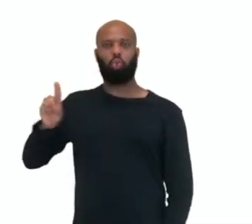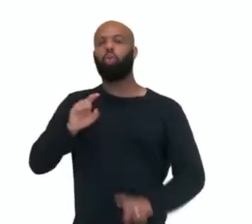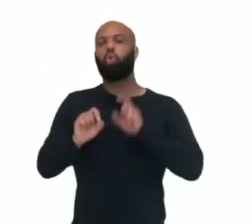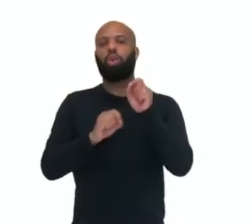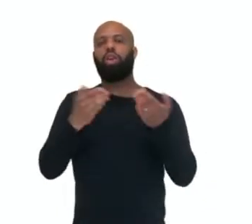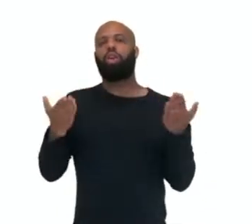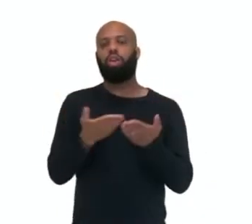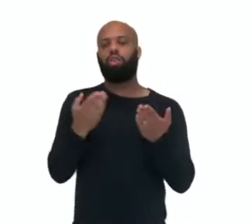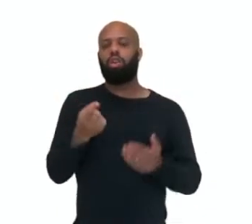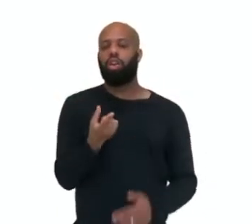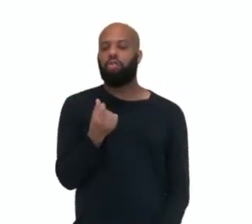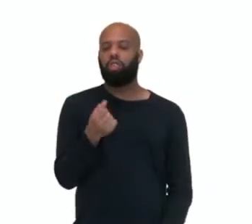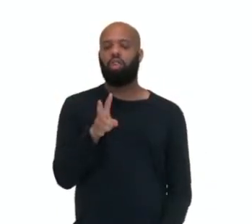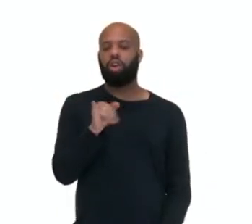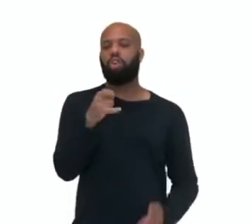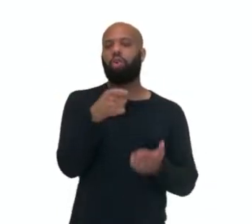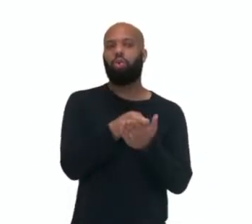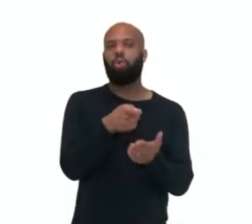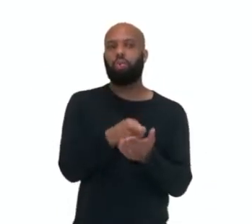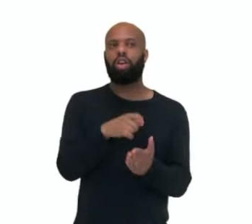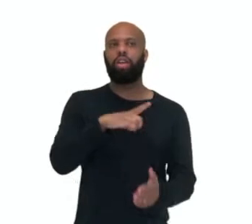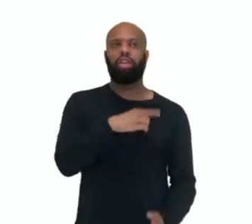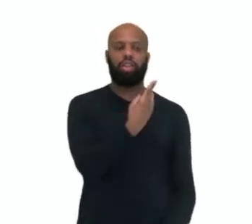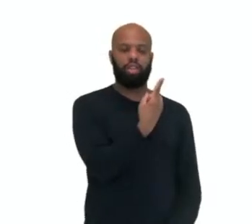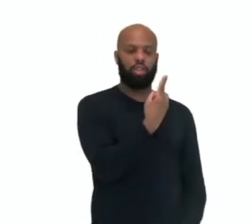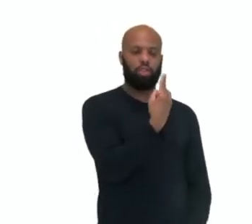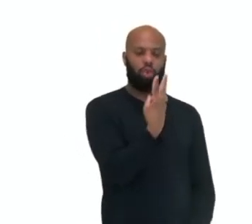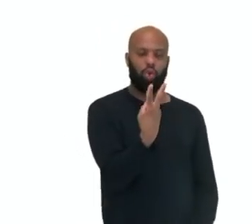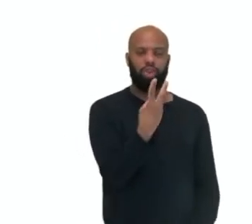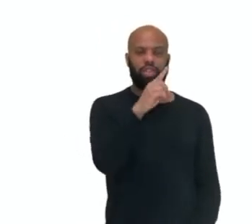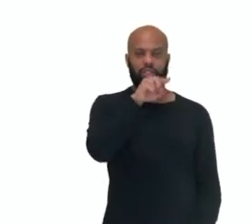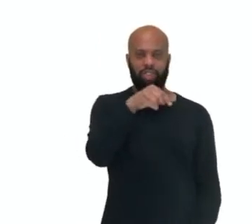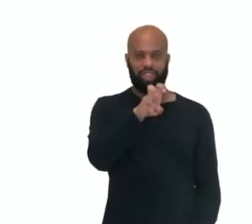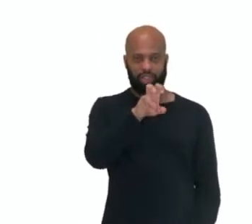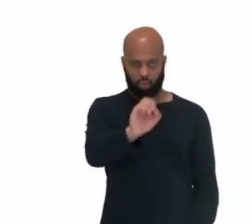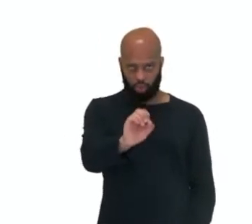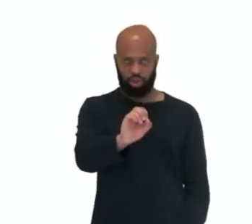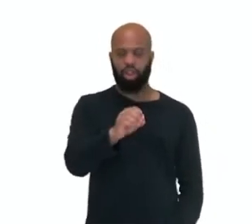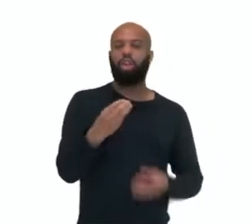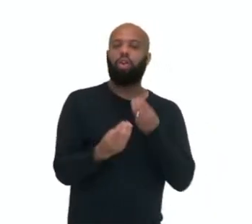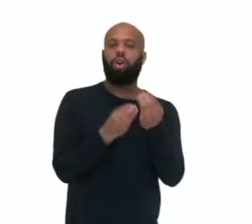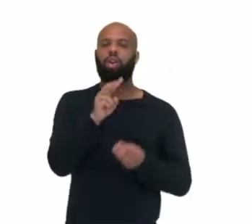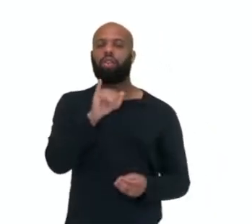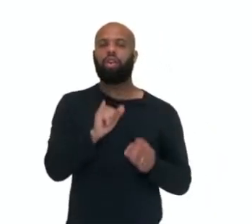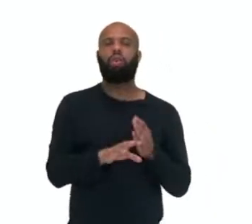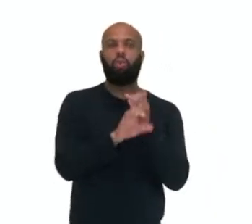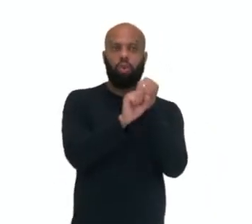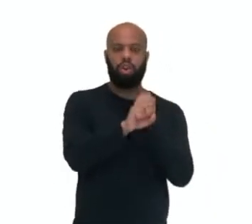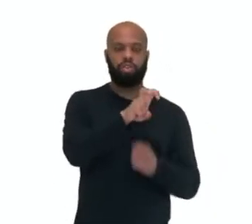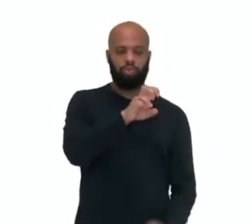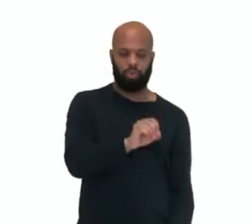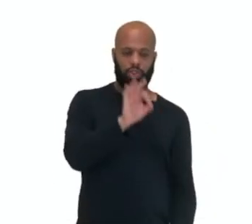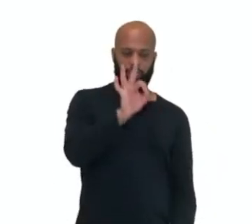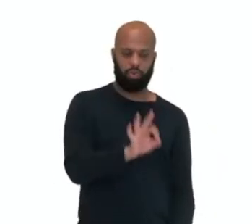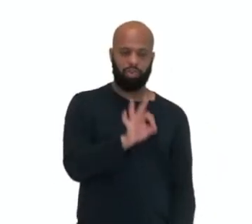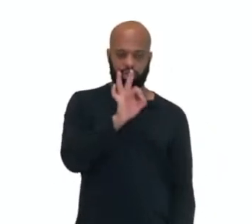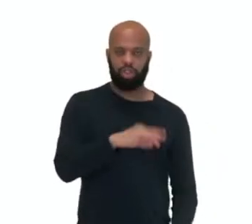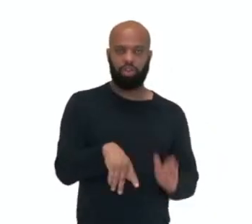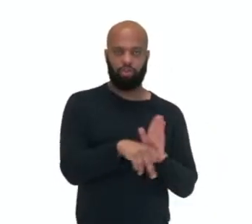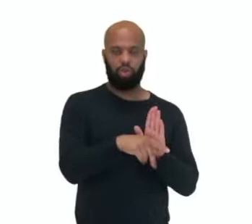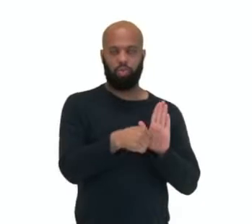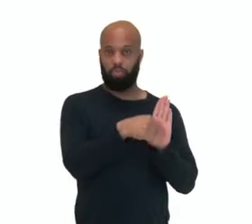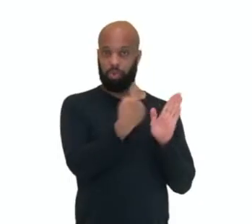o preço final? Então, é o 12,50. Como é que vai fazer esse cálculo? 50% sobre esse